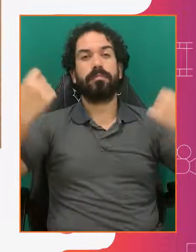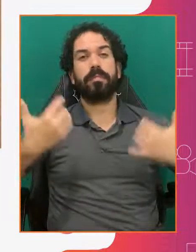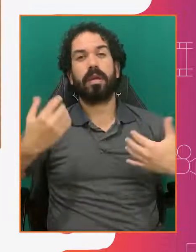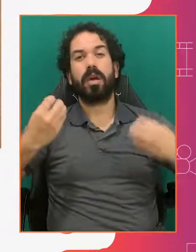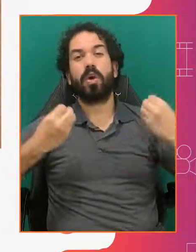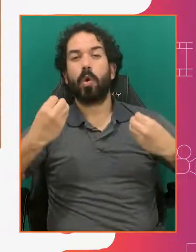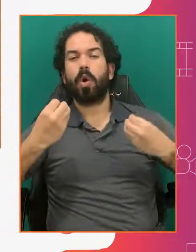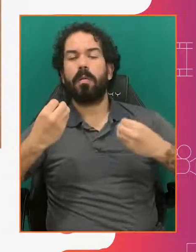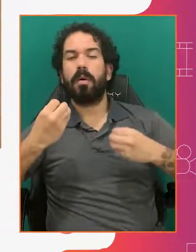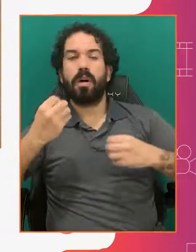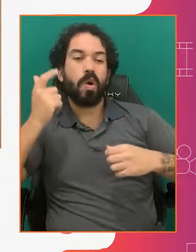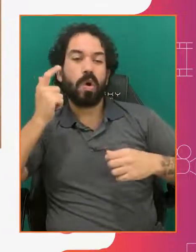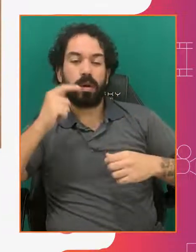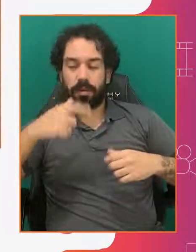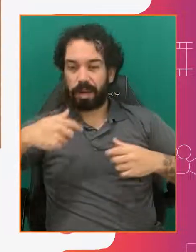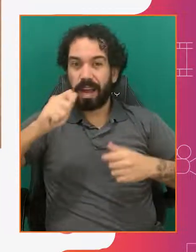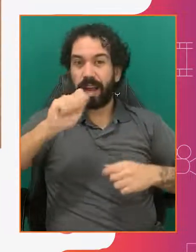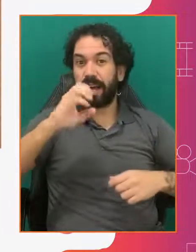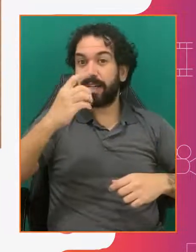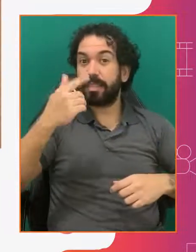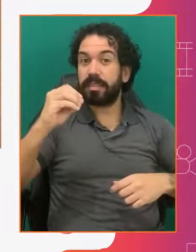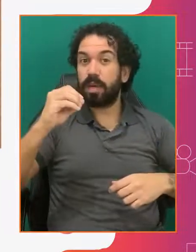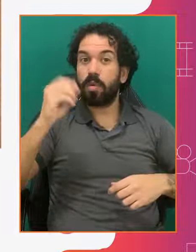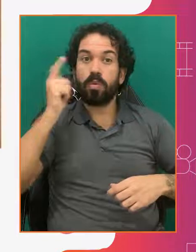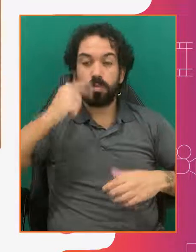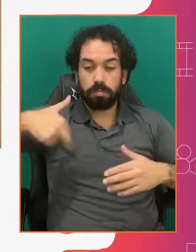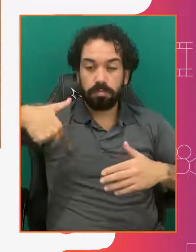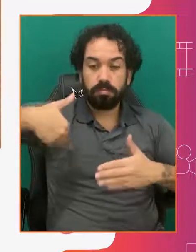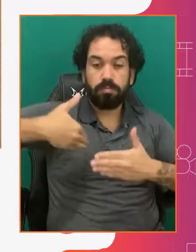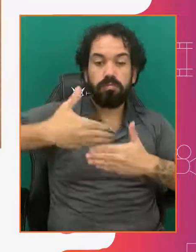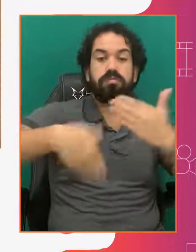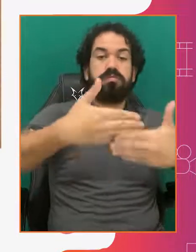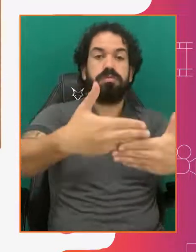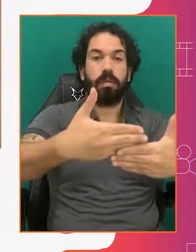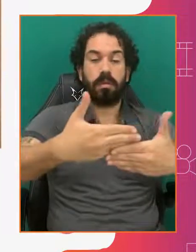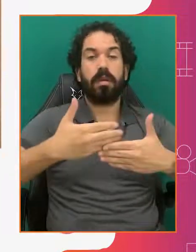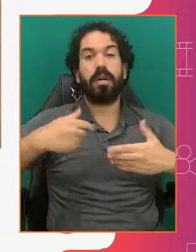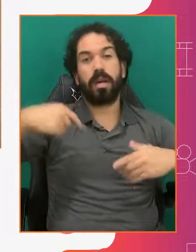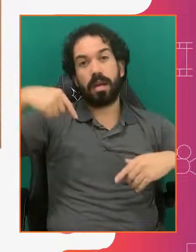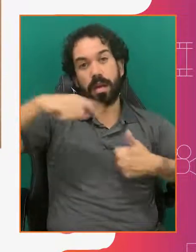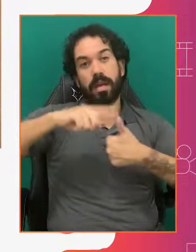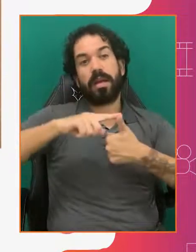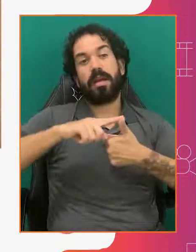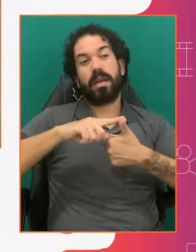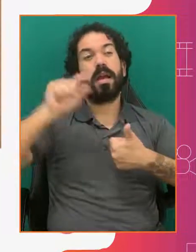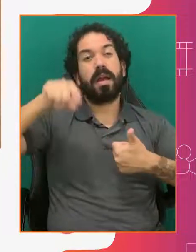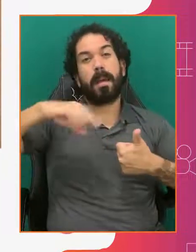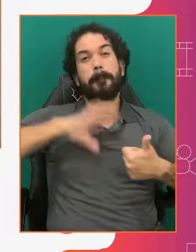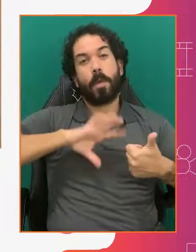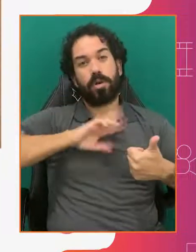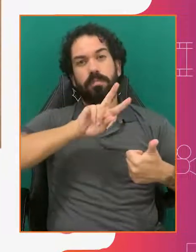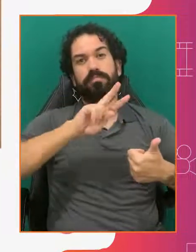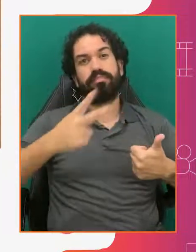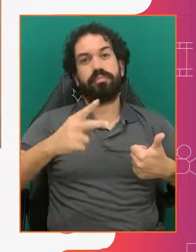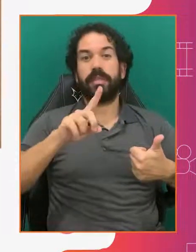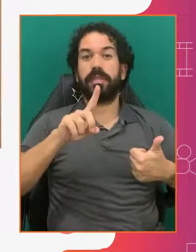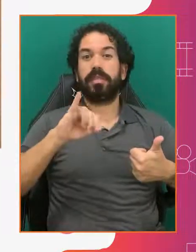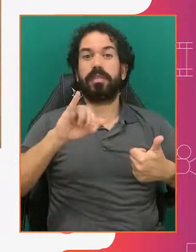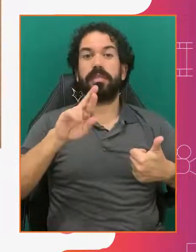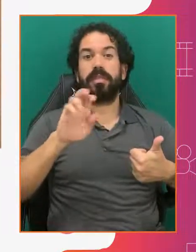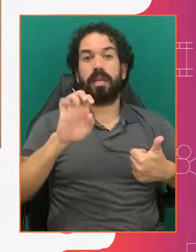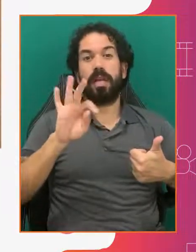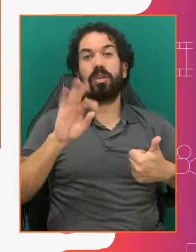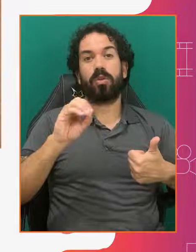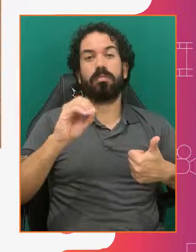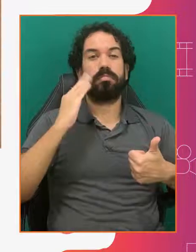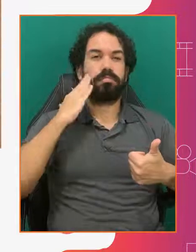como ação de seguir em frente, mas nós realmente conhecemos como método direto, porque